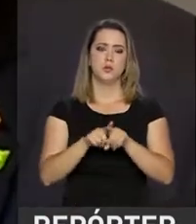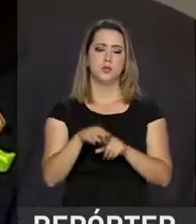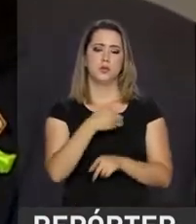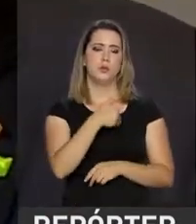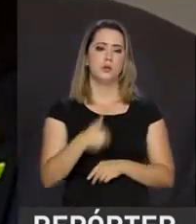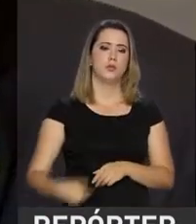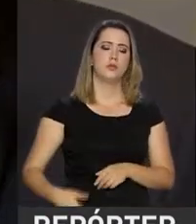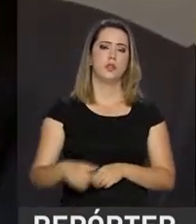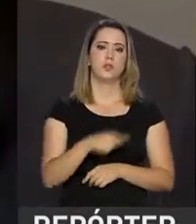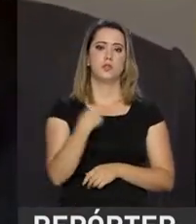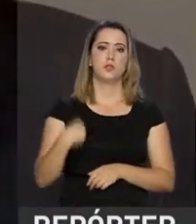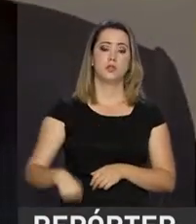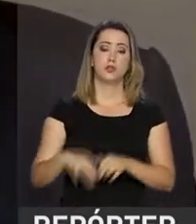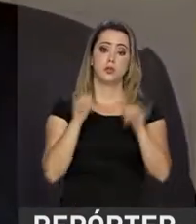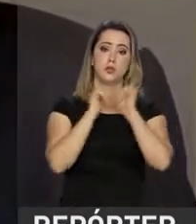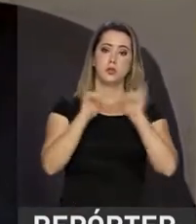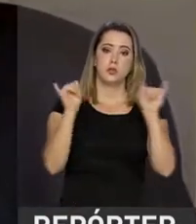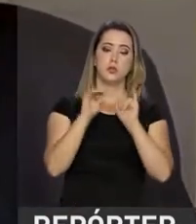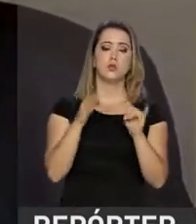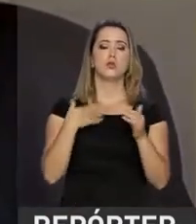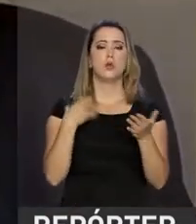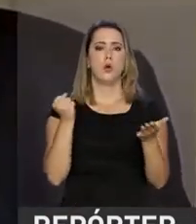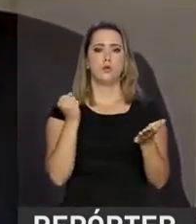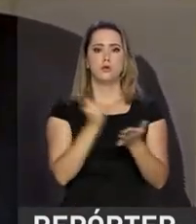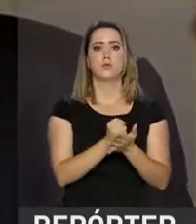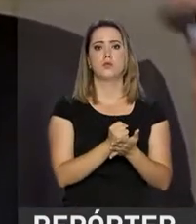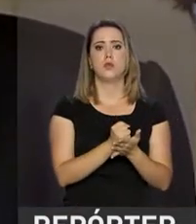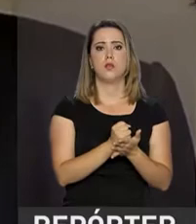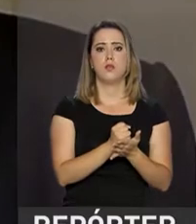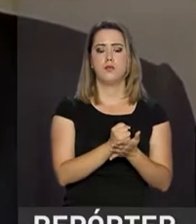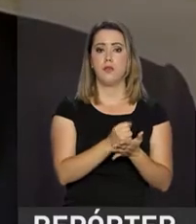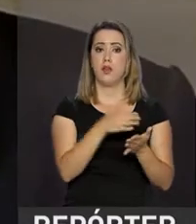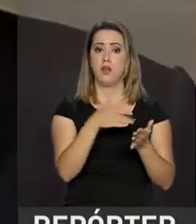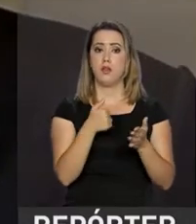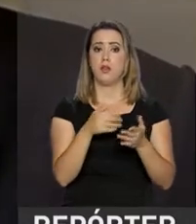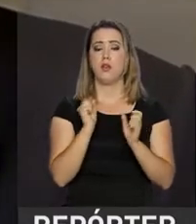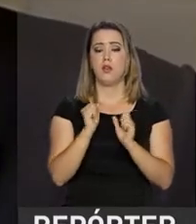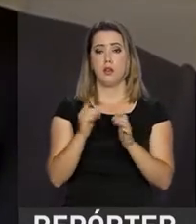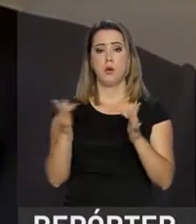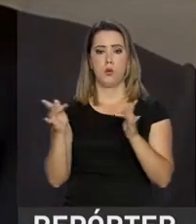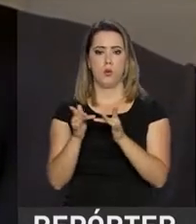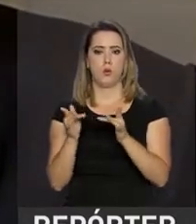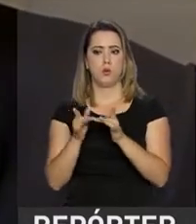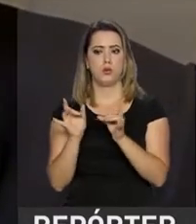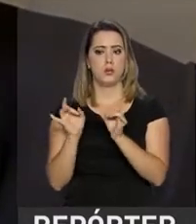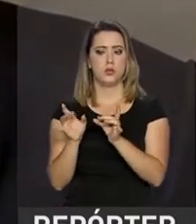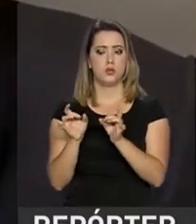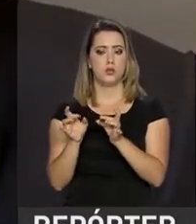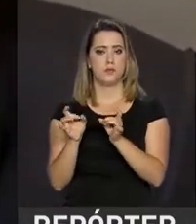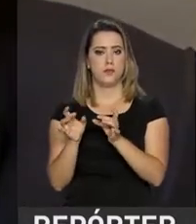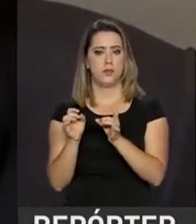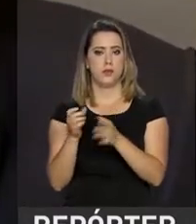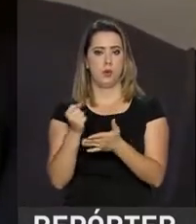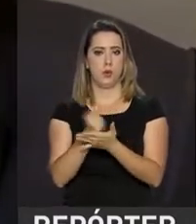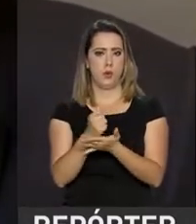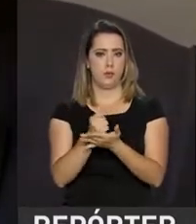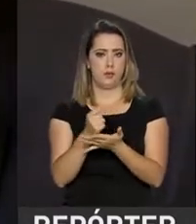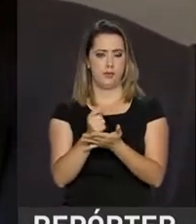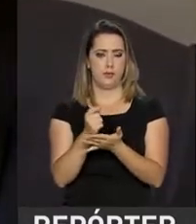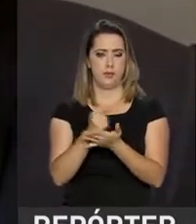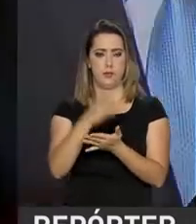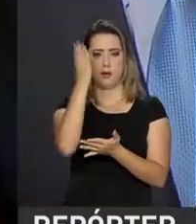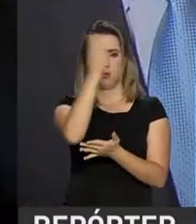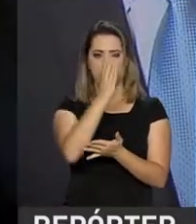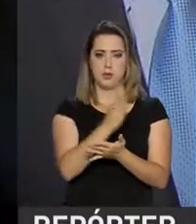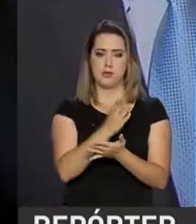chinês anunciou que vai credenciar novos frigoríficos brasileiros a exportar carne bovina para o país asiático